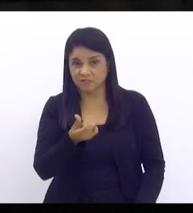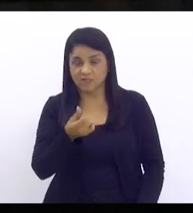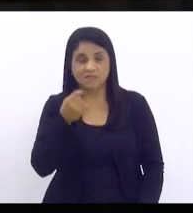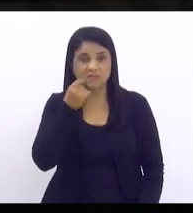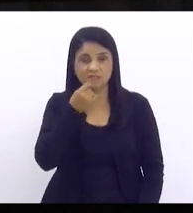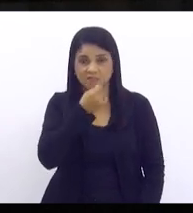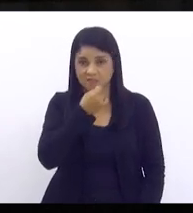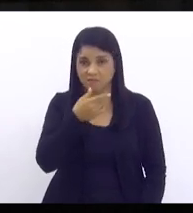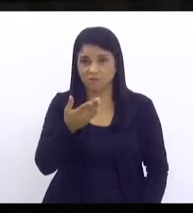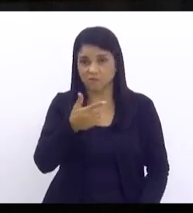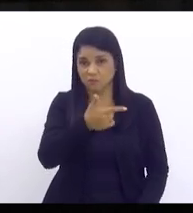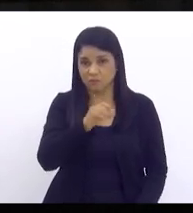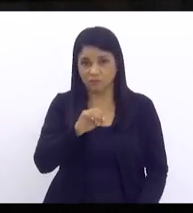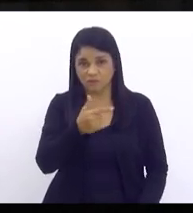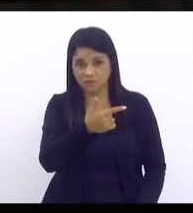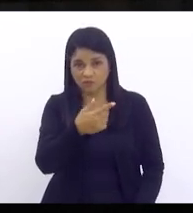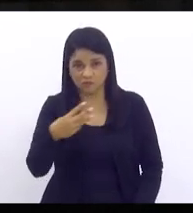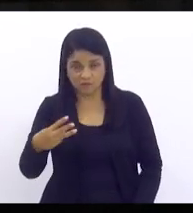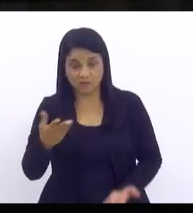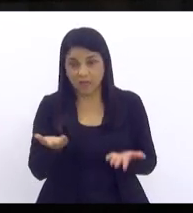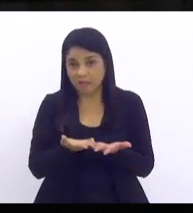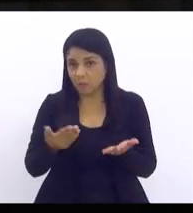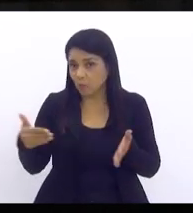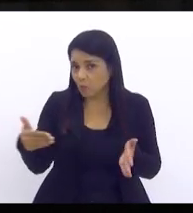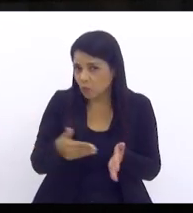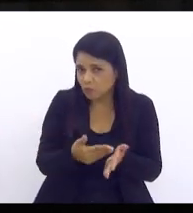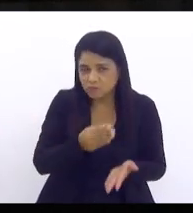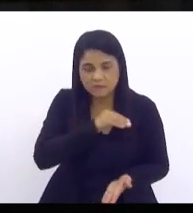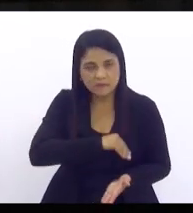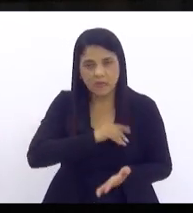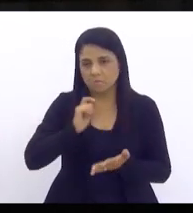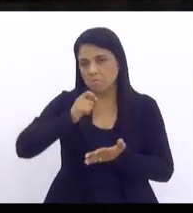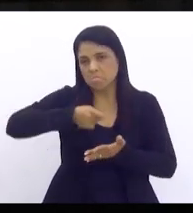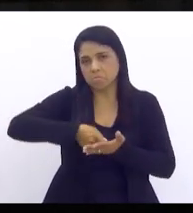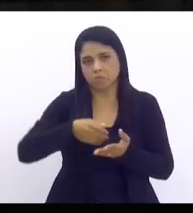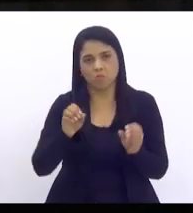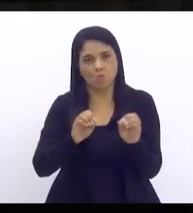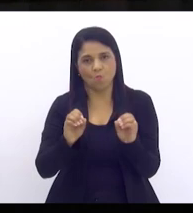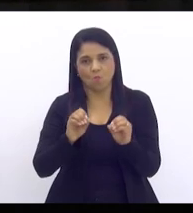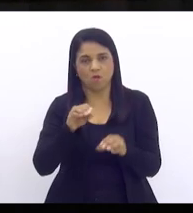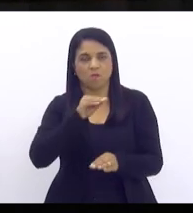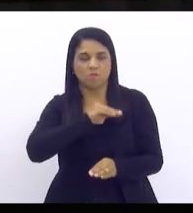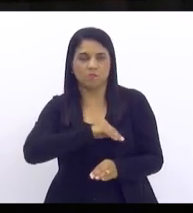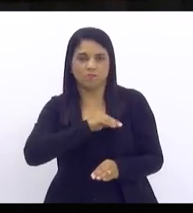o momento, o novo piso do magistério não foi pago. Como uma profissional da educação,